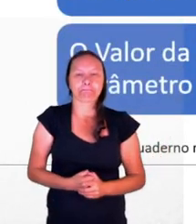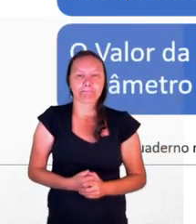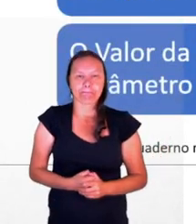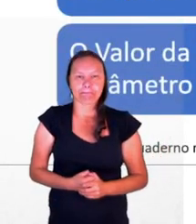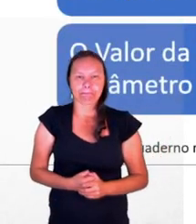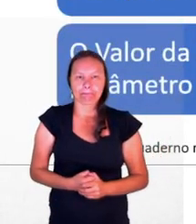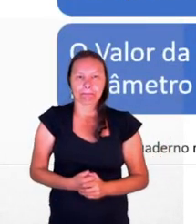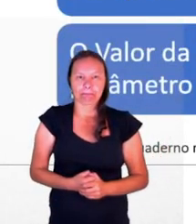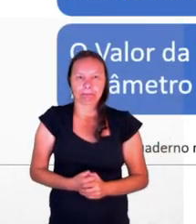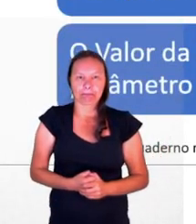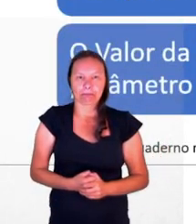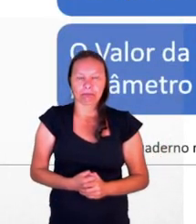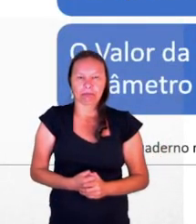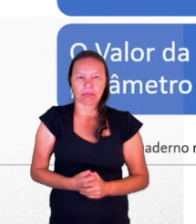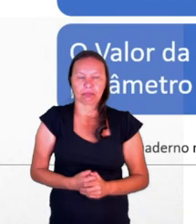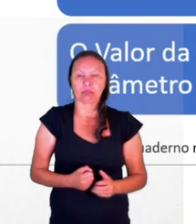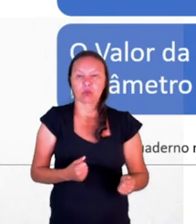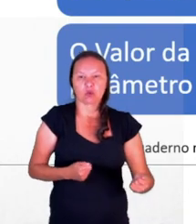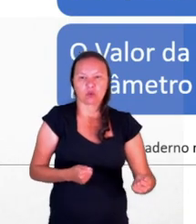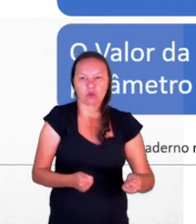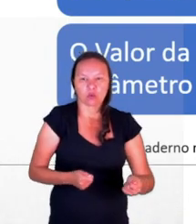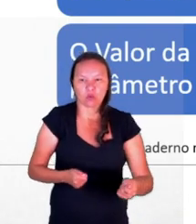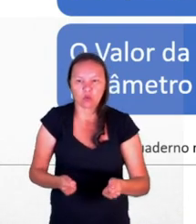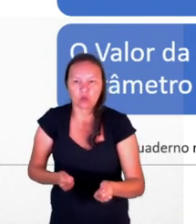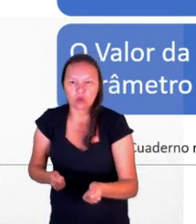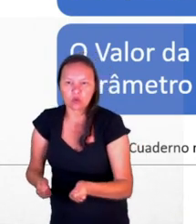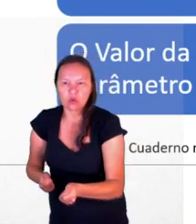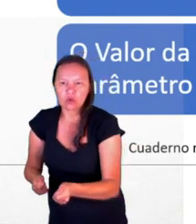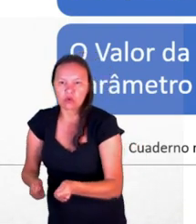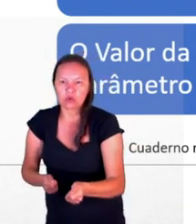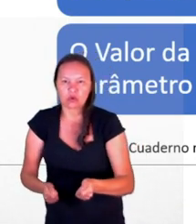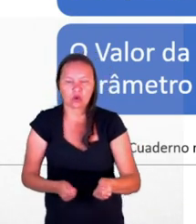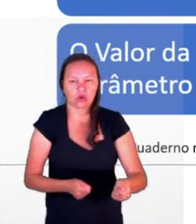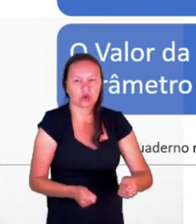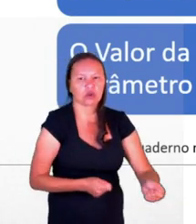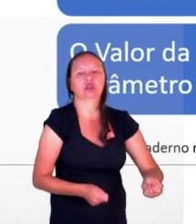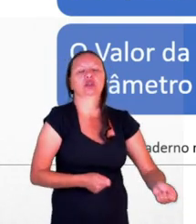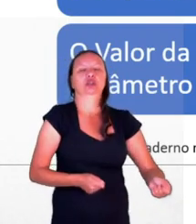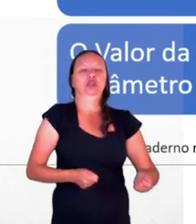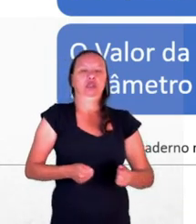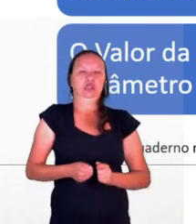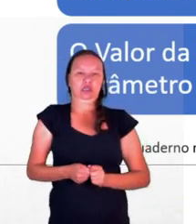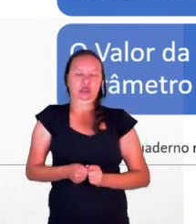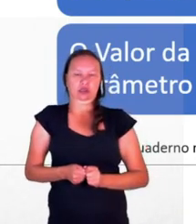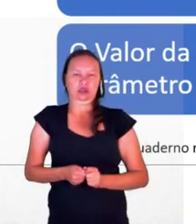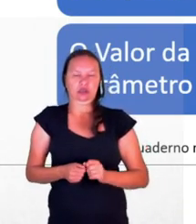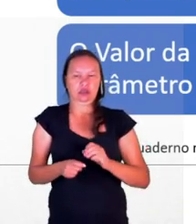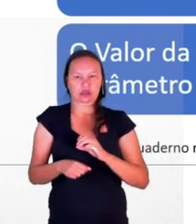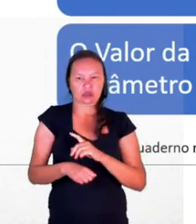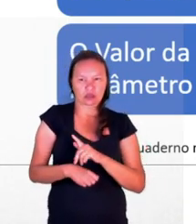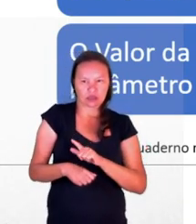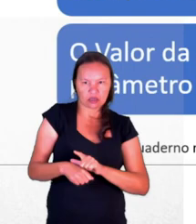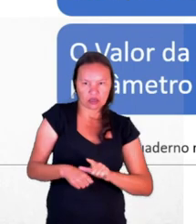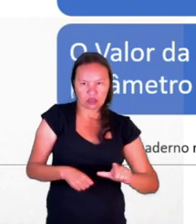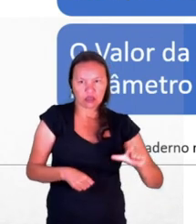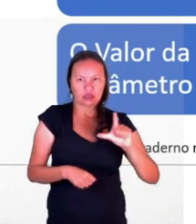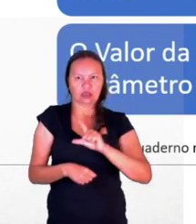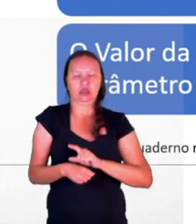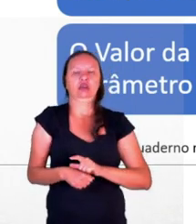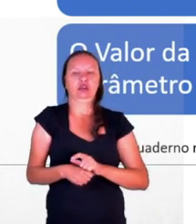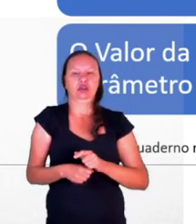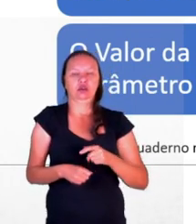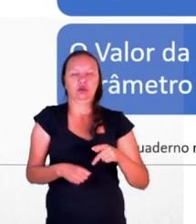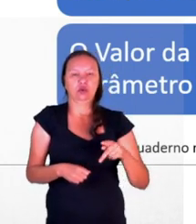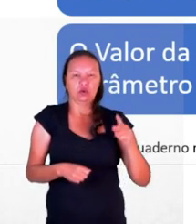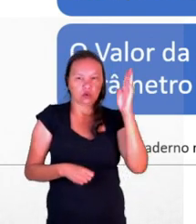ã controle de convencionalidade da corte interamericana a legislação feita no Brasil